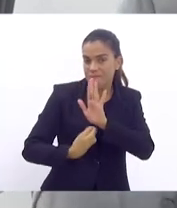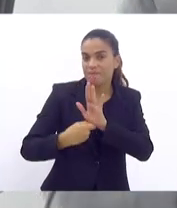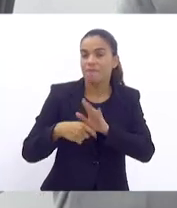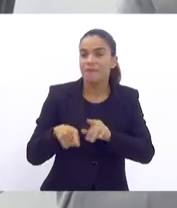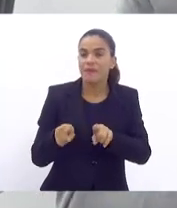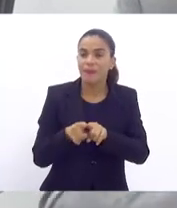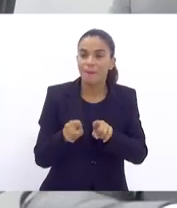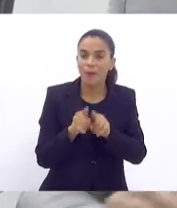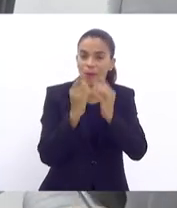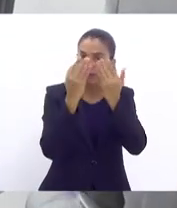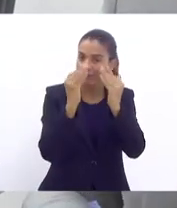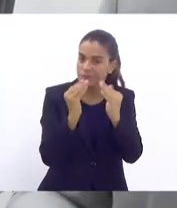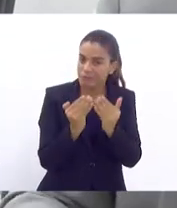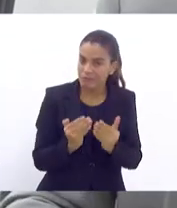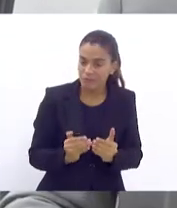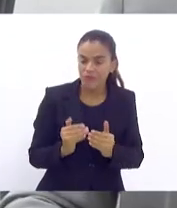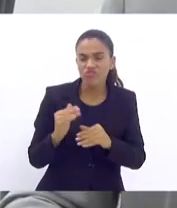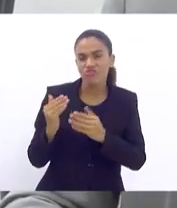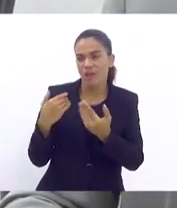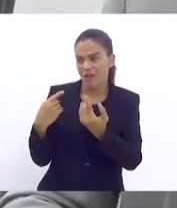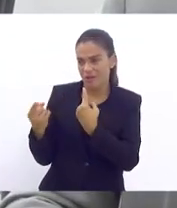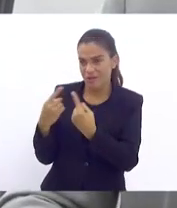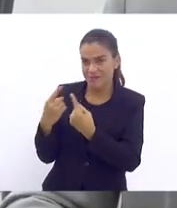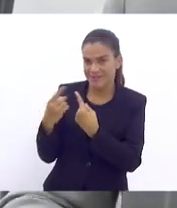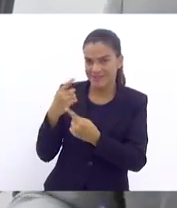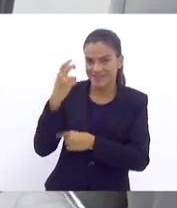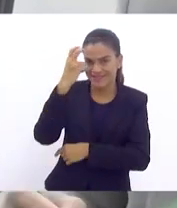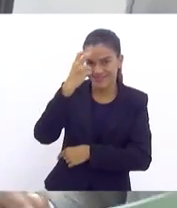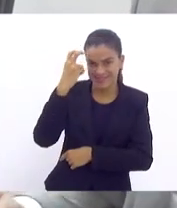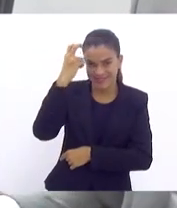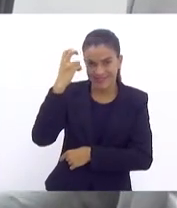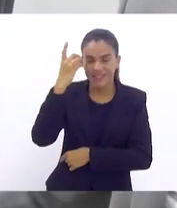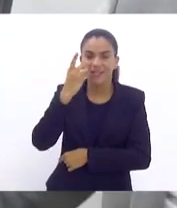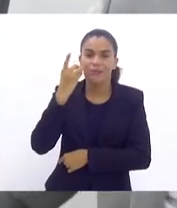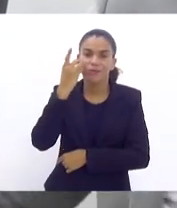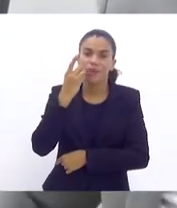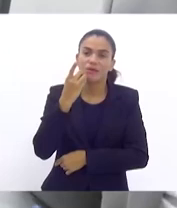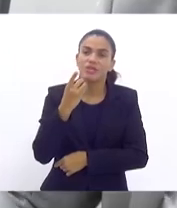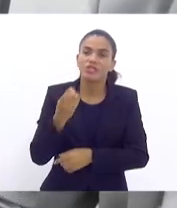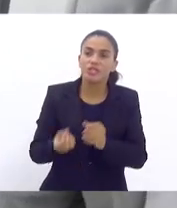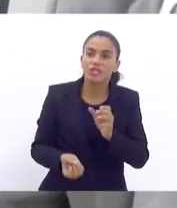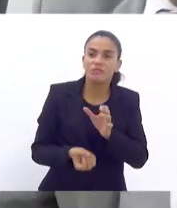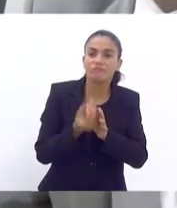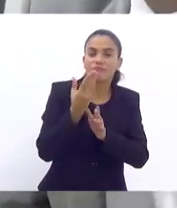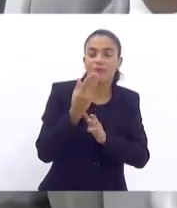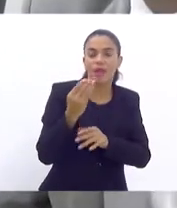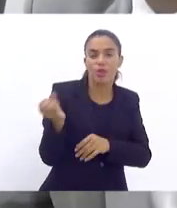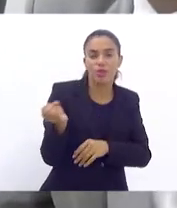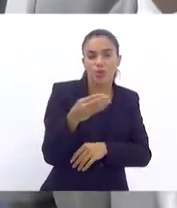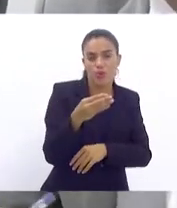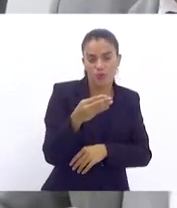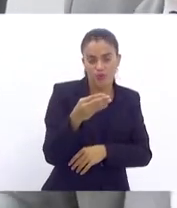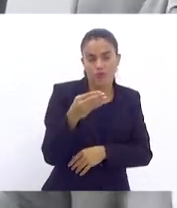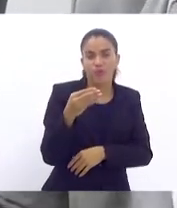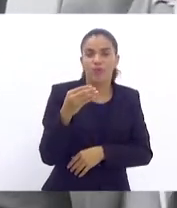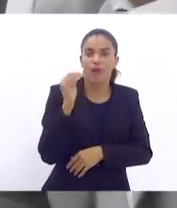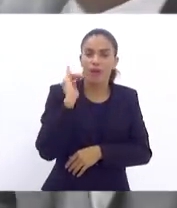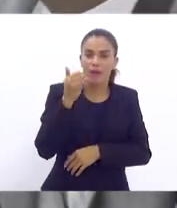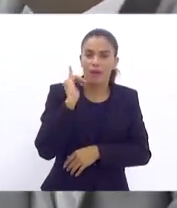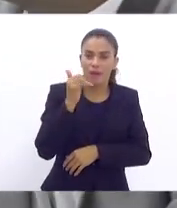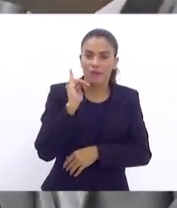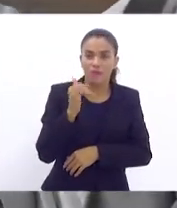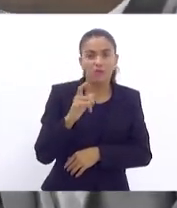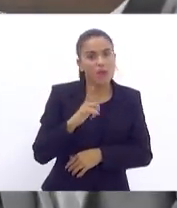até algo que eu já discutivo deputada Verônica anteriormente da gente resignar novos relatores porque tem projetos relevantes que estão